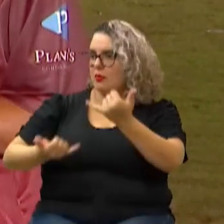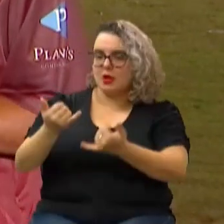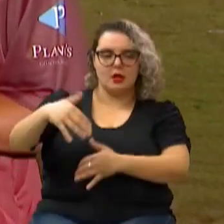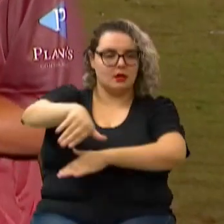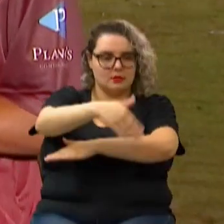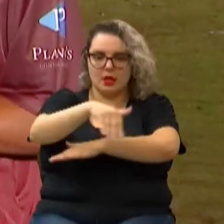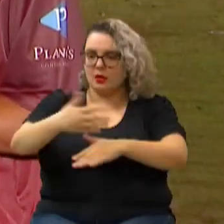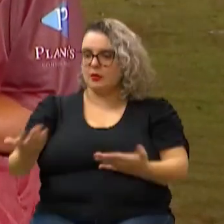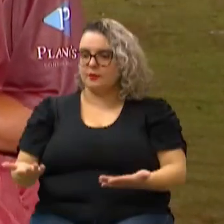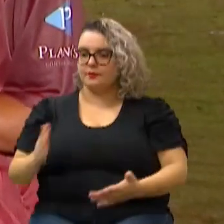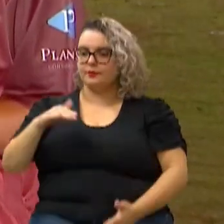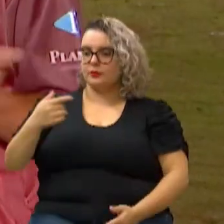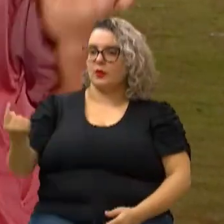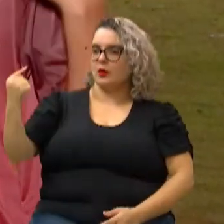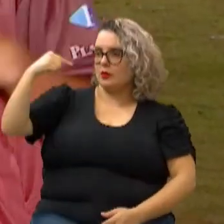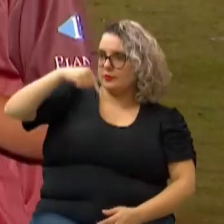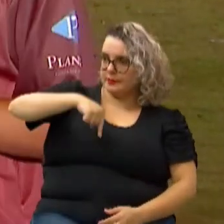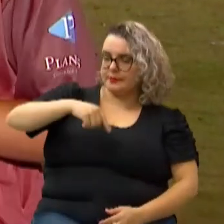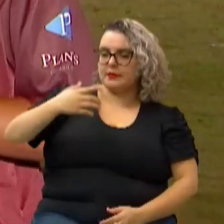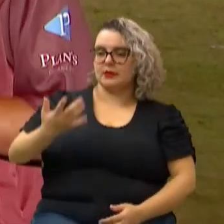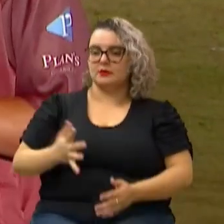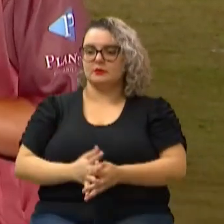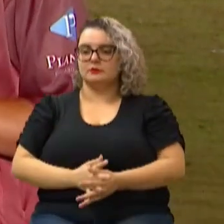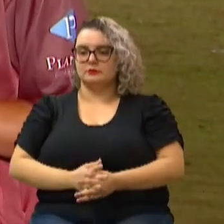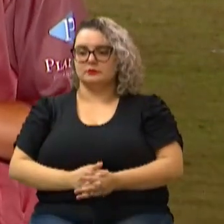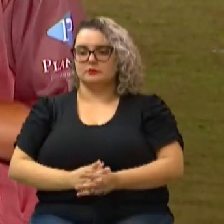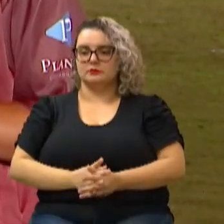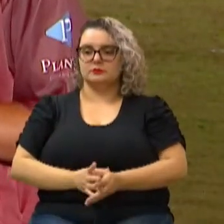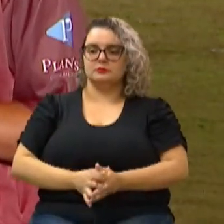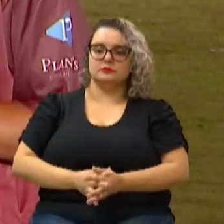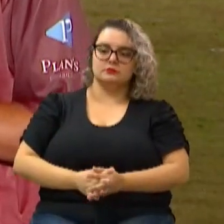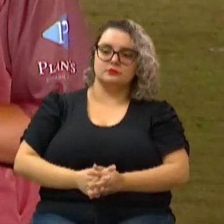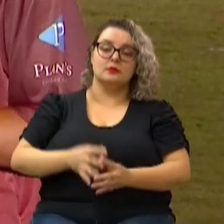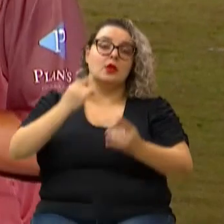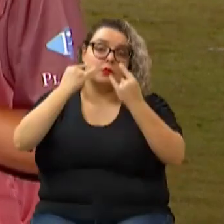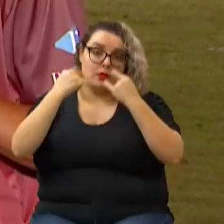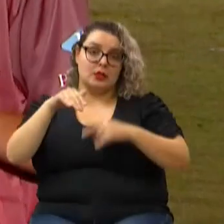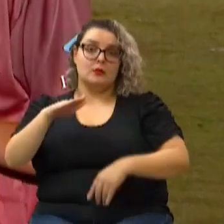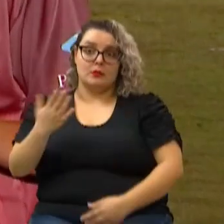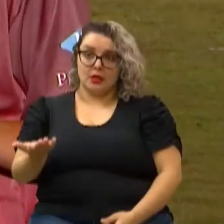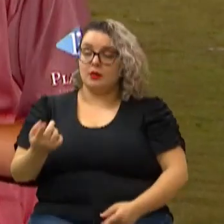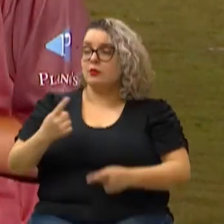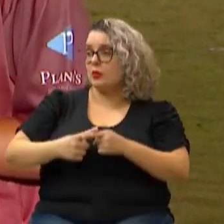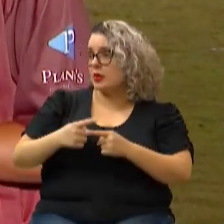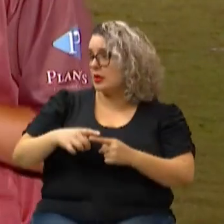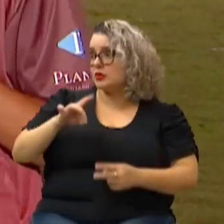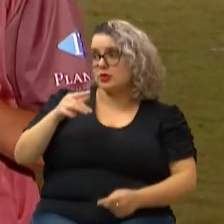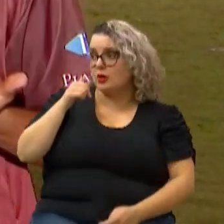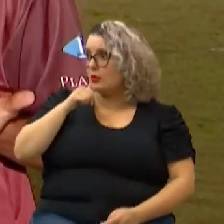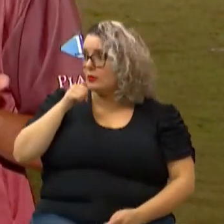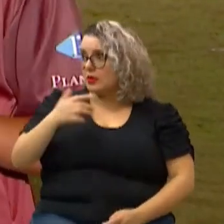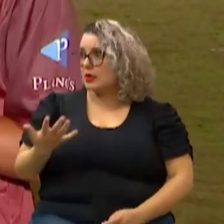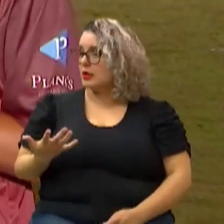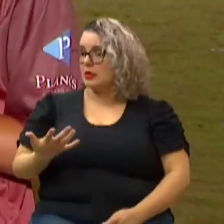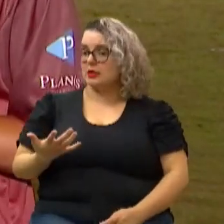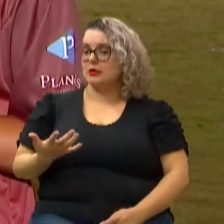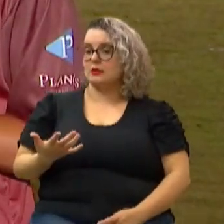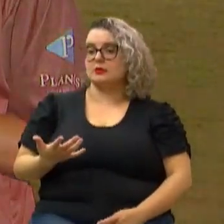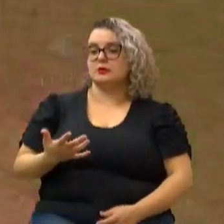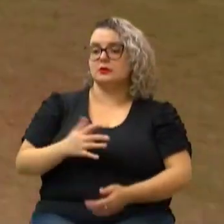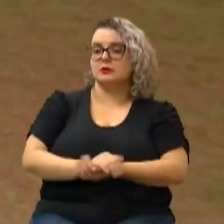eles. E quando eu vim pra cá, eu me interessei mais ainda, porque aqui só tem